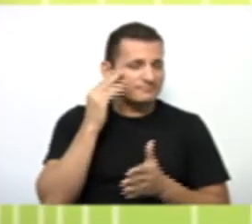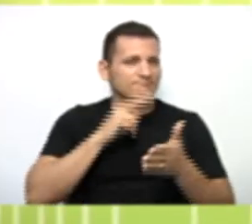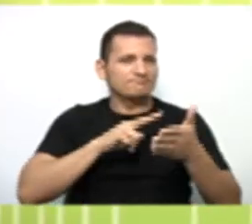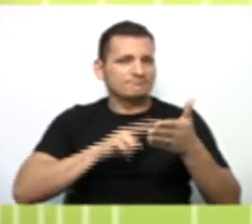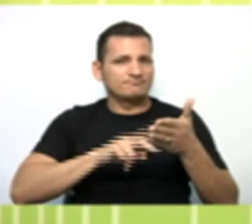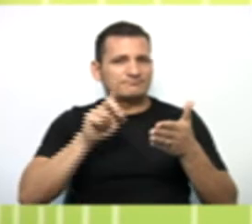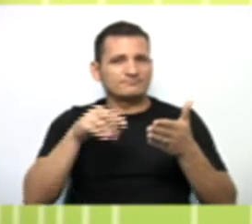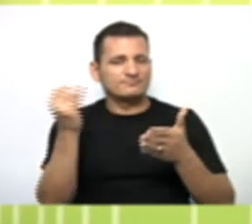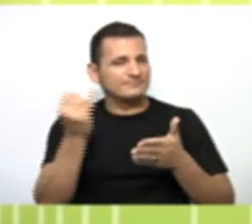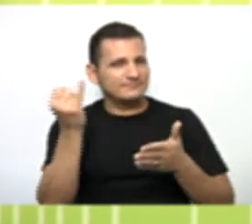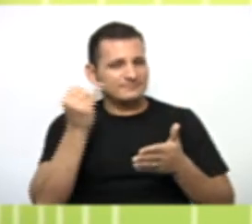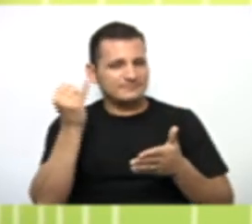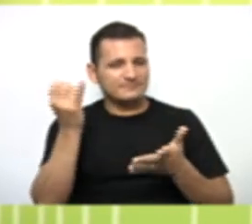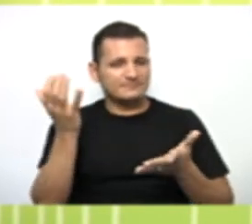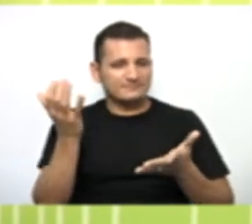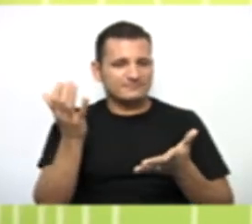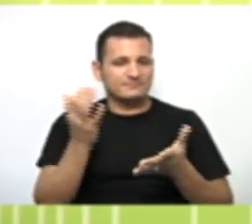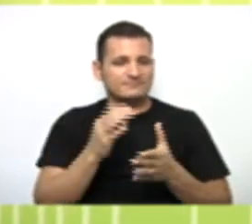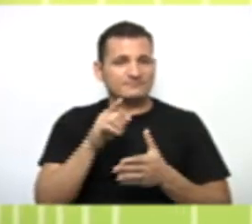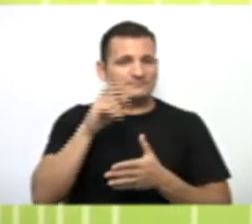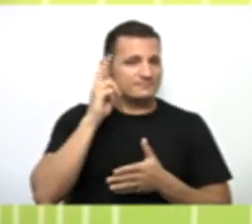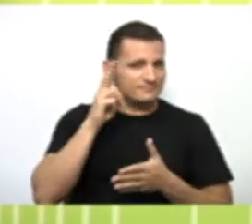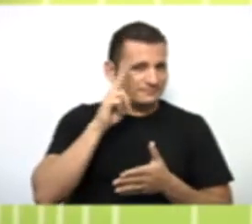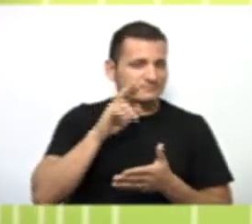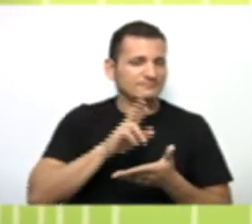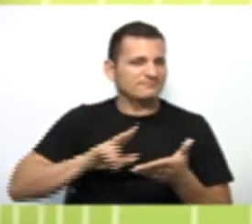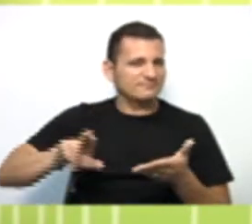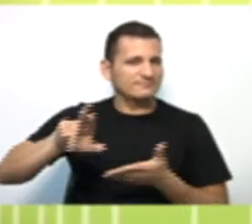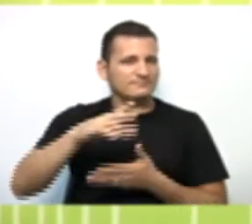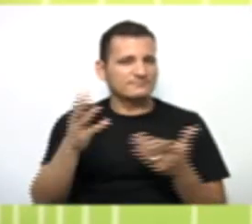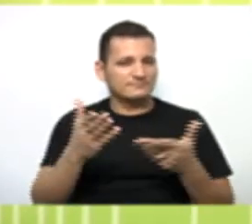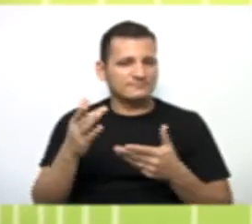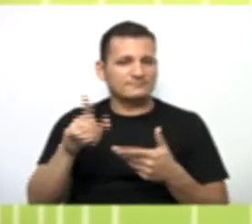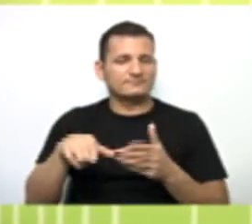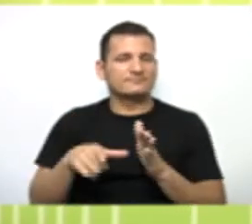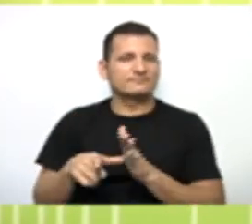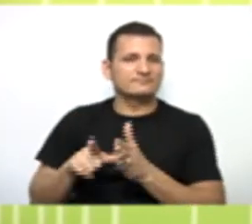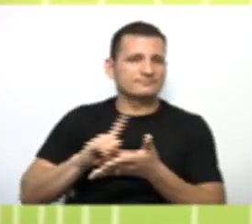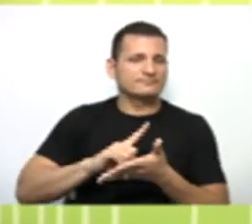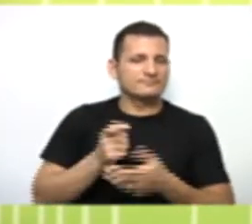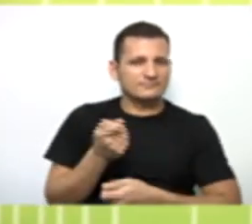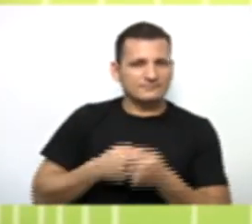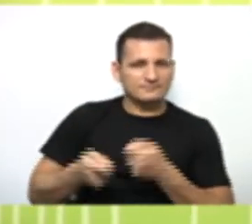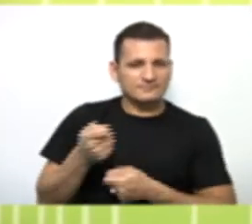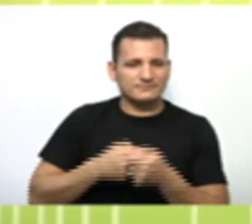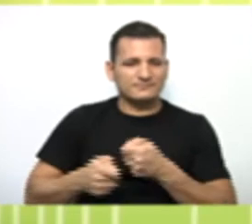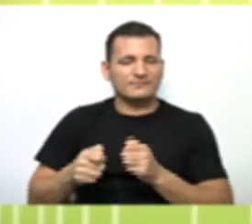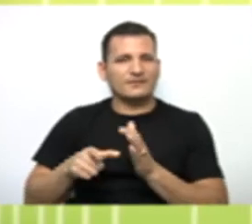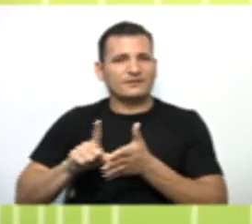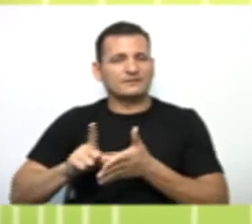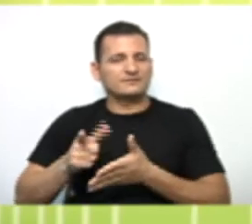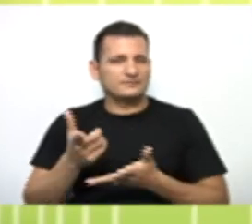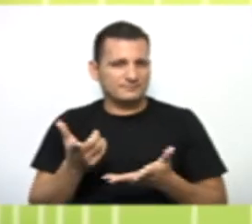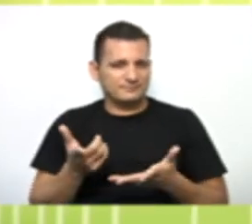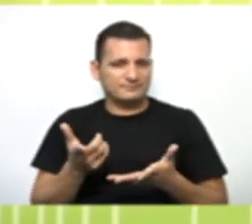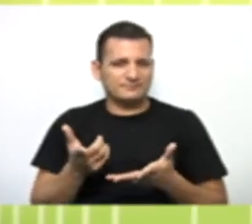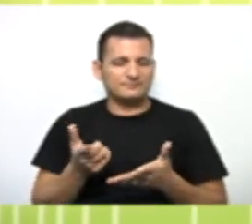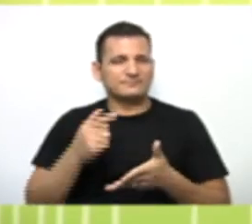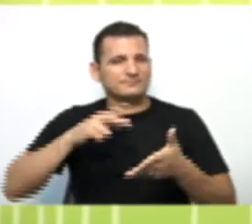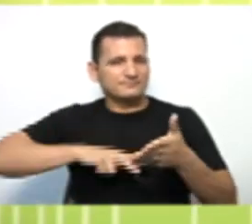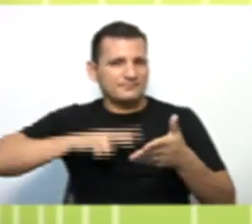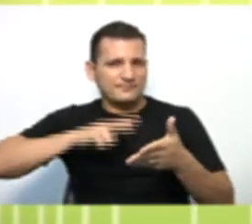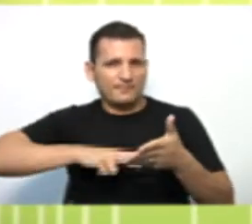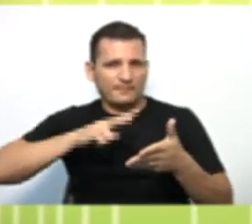muito importante, não é? Lembram? Nas variáveis hoje, anteceder a nossa negociação, antes da negociação,